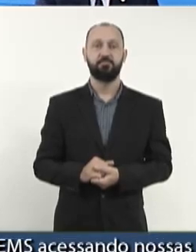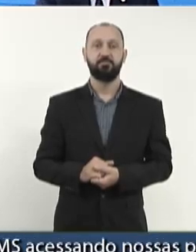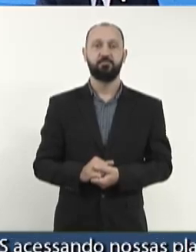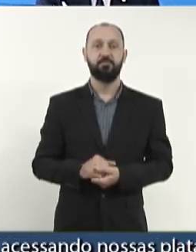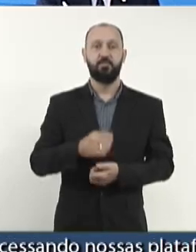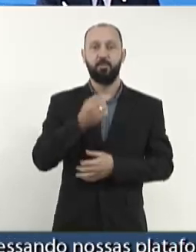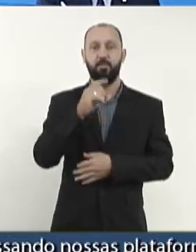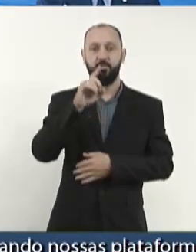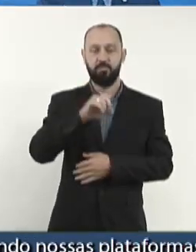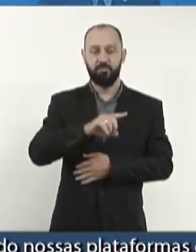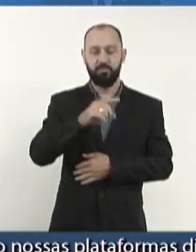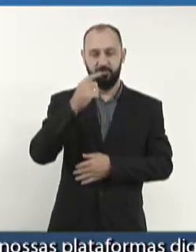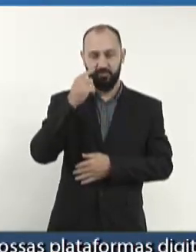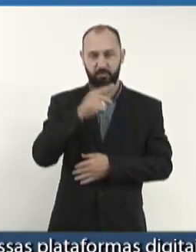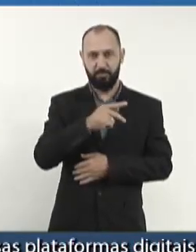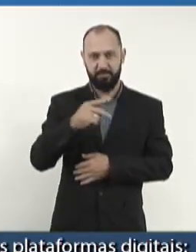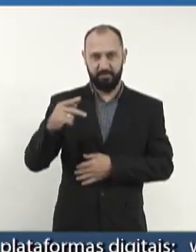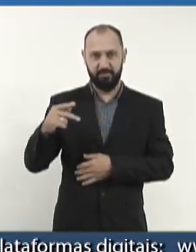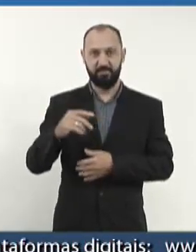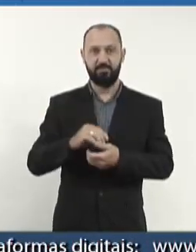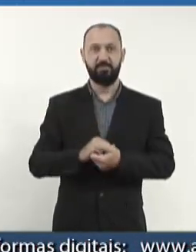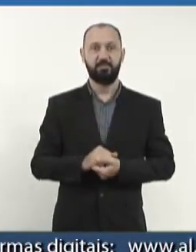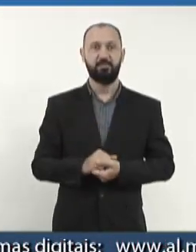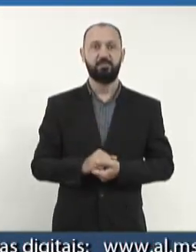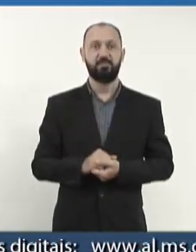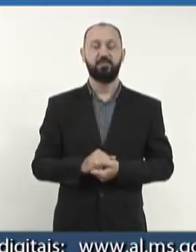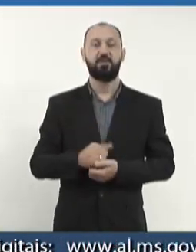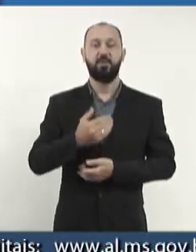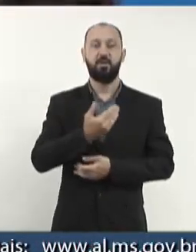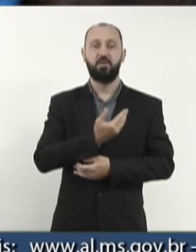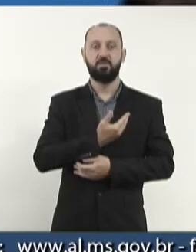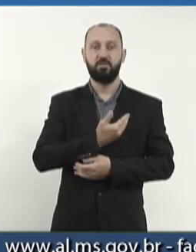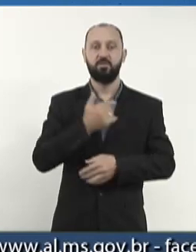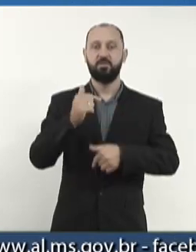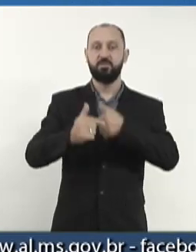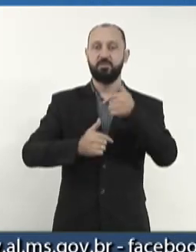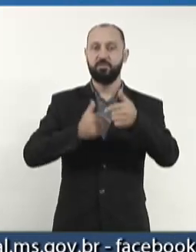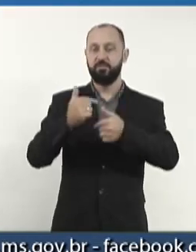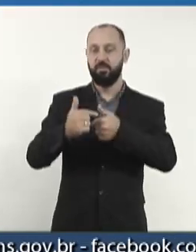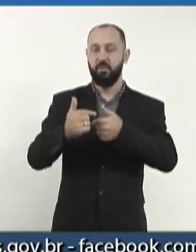Bom dia, senhor presidente, colegas parlamentares.